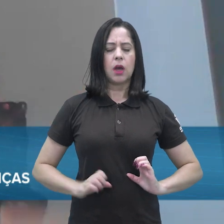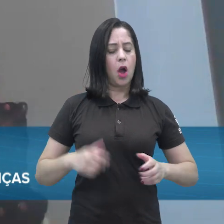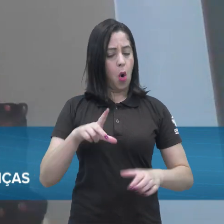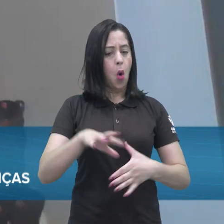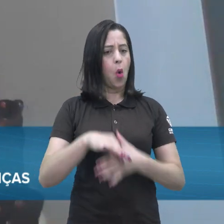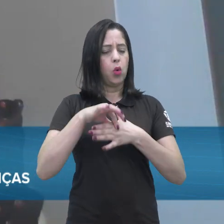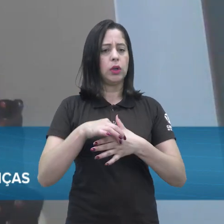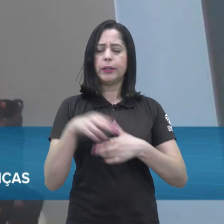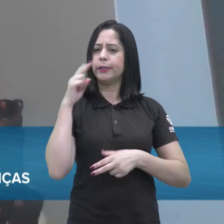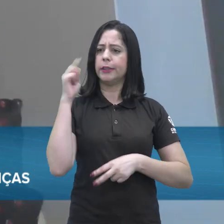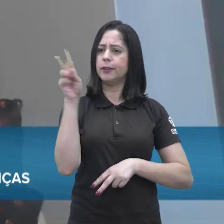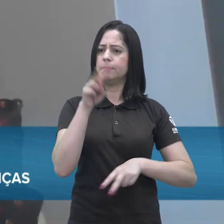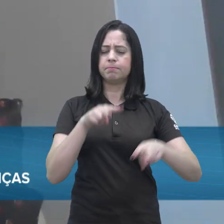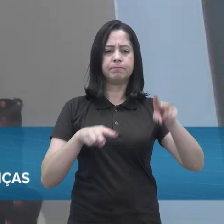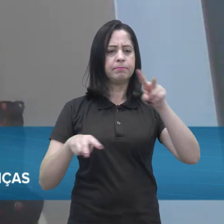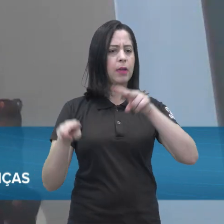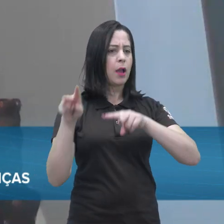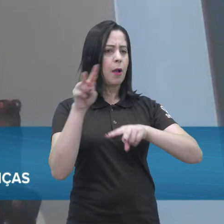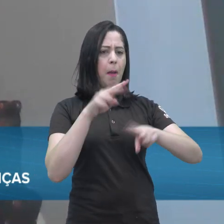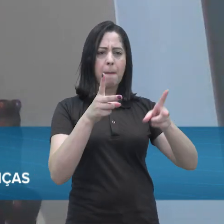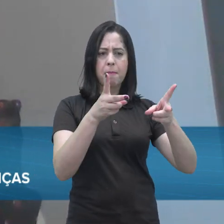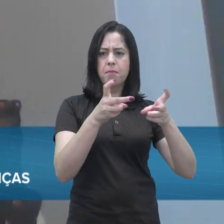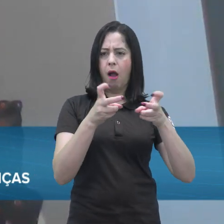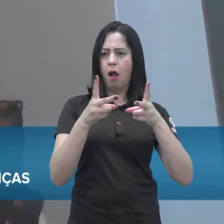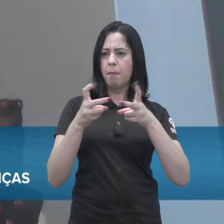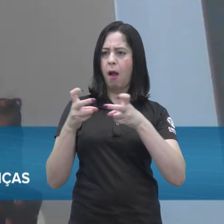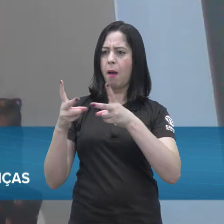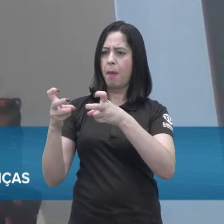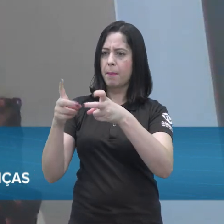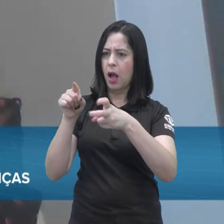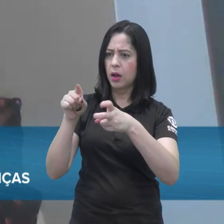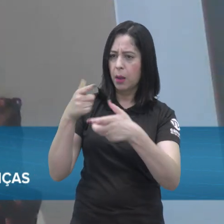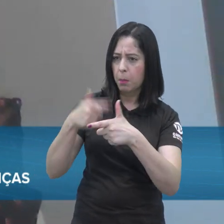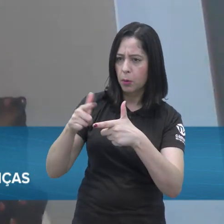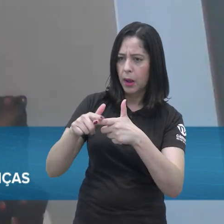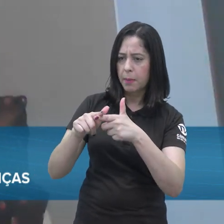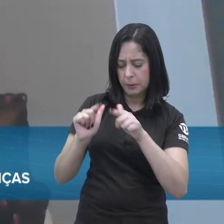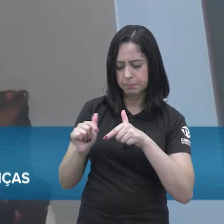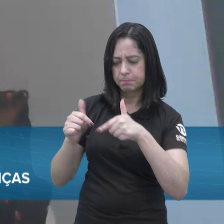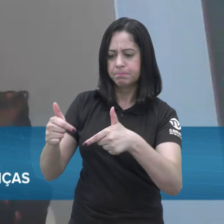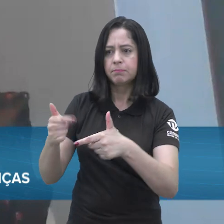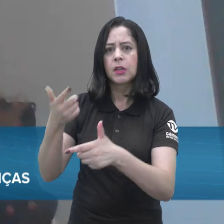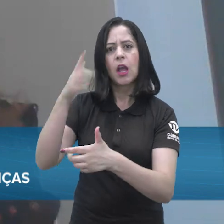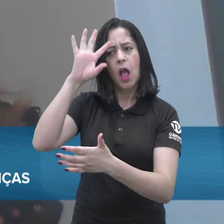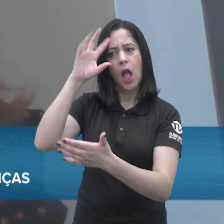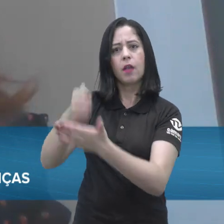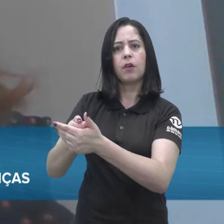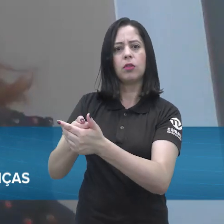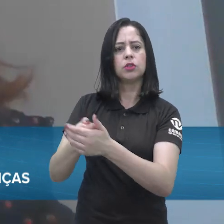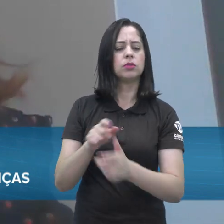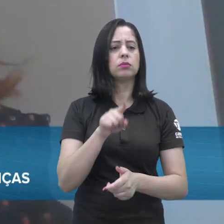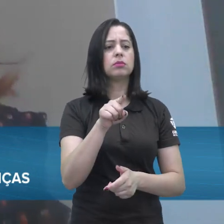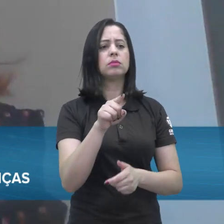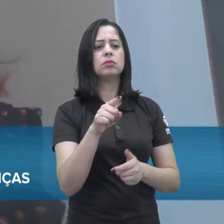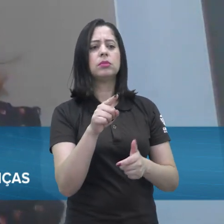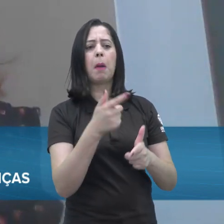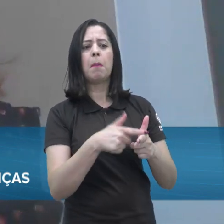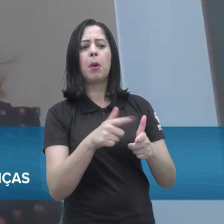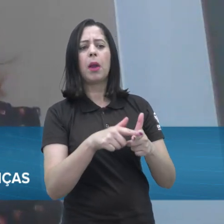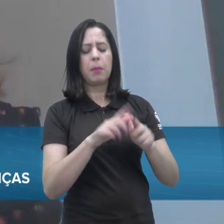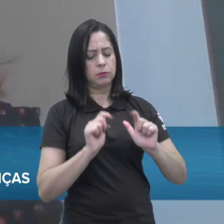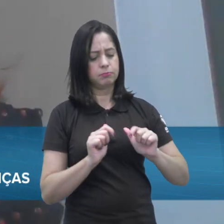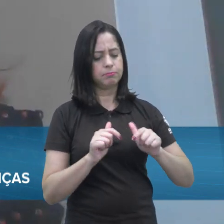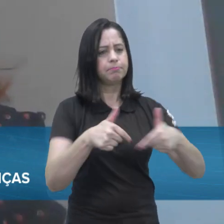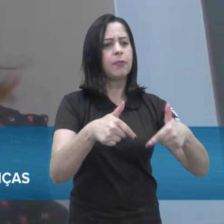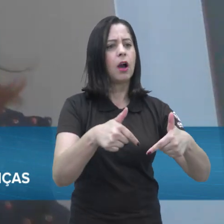trabalhar e adaptar o seu tipo de liderança a cada situação e a cada colaborador. Para ser transformado de um chefe